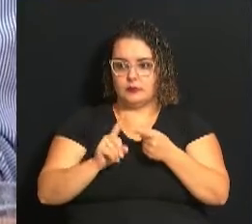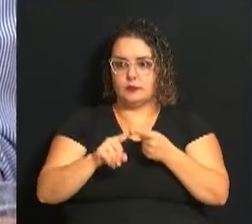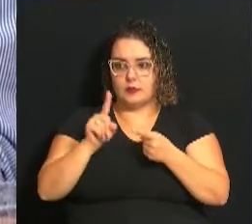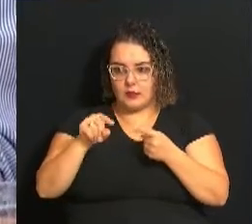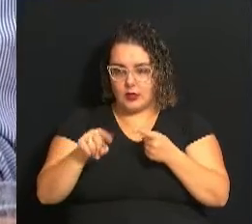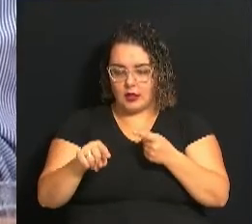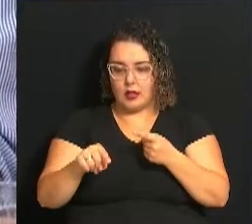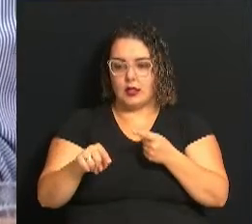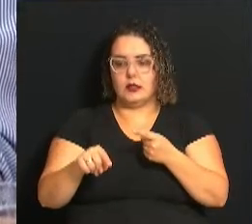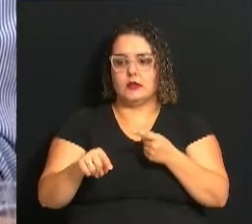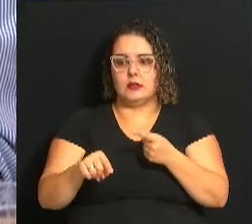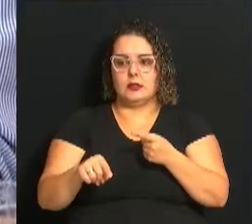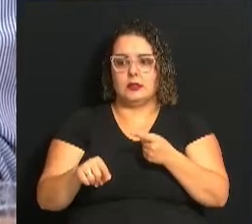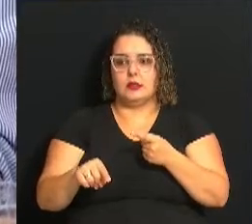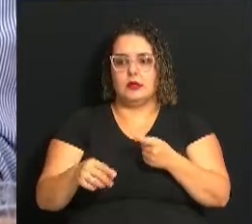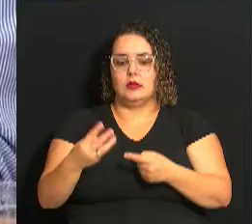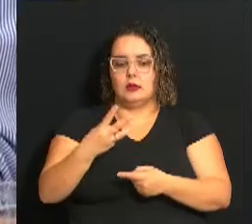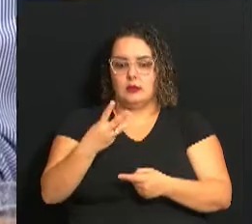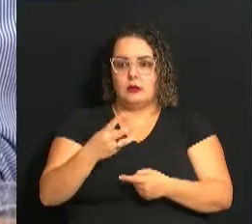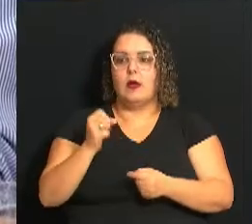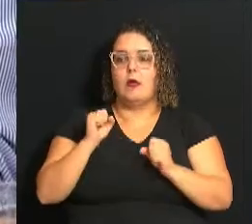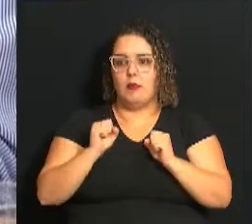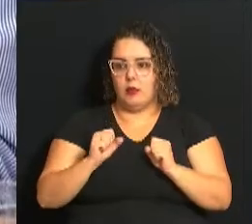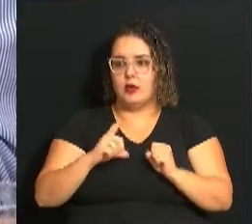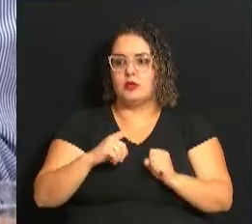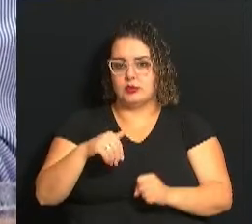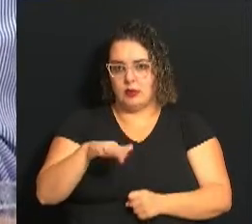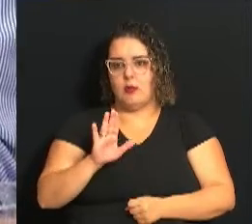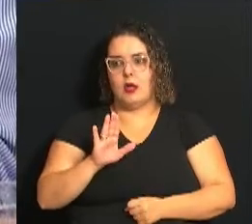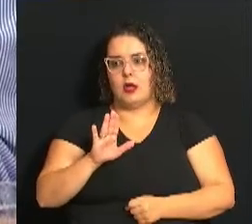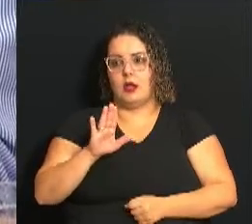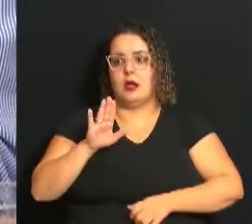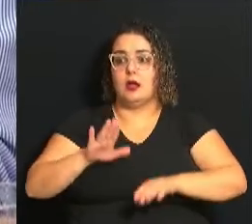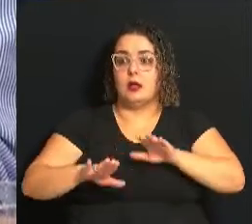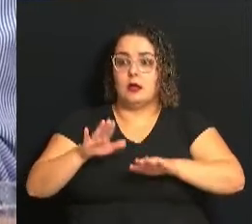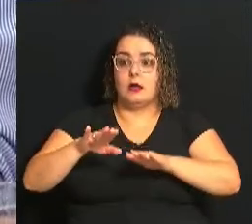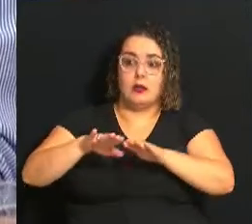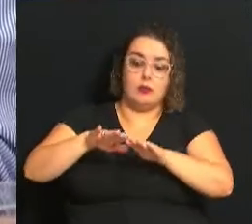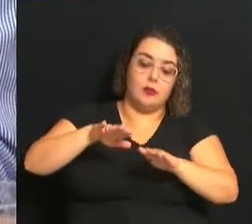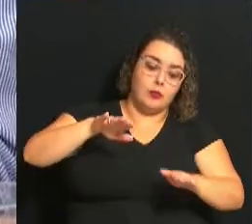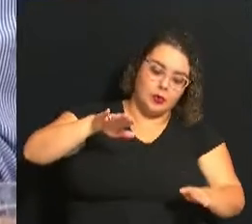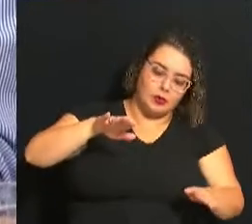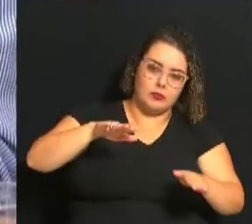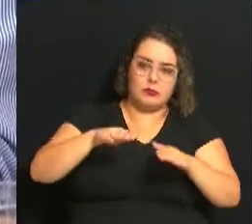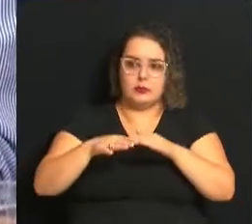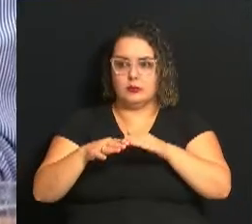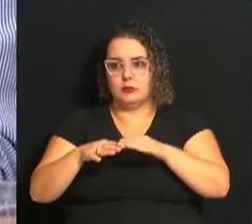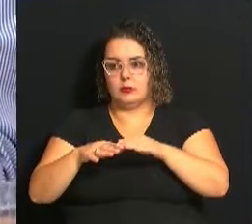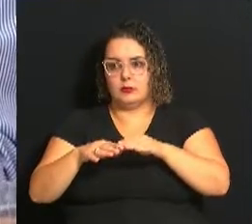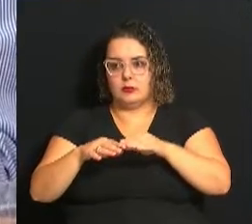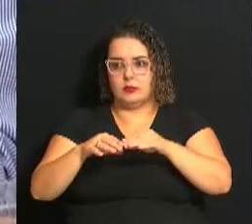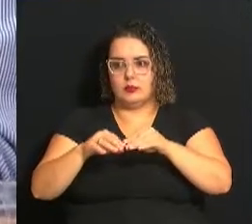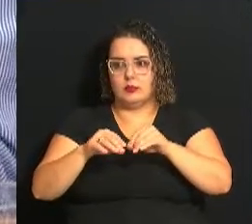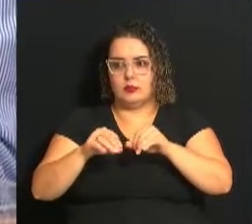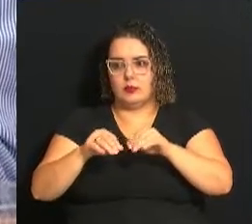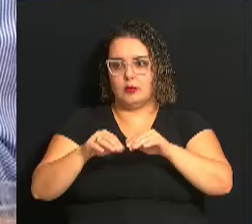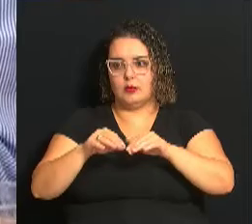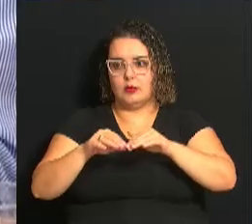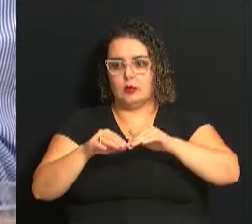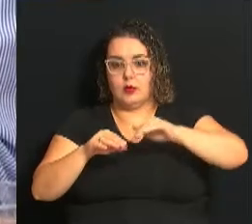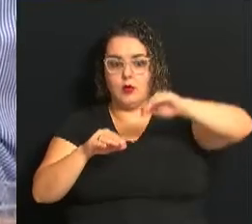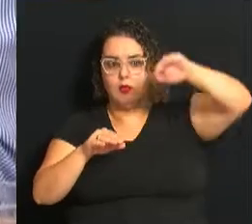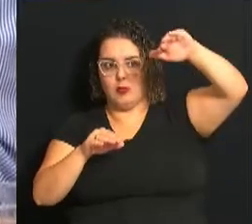pode, além do terceiro, você pode ter mais, dependendo da caída do terreno, né? Ou aclive, porque você tem os 2 casos, você